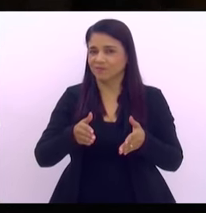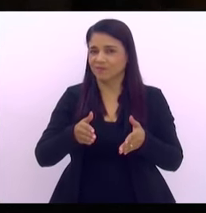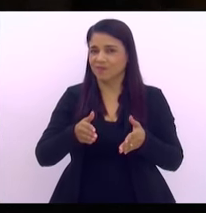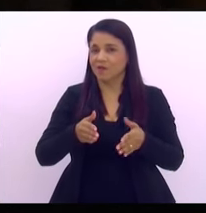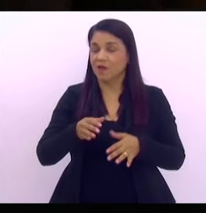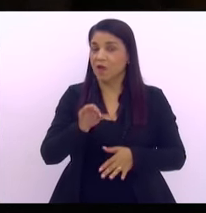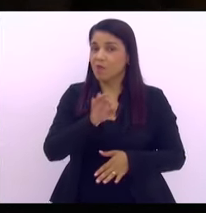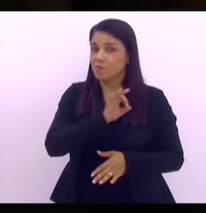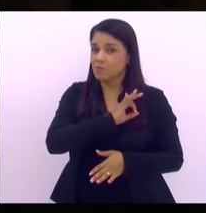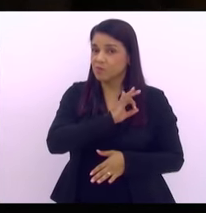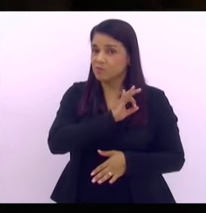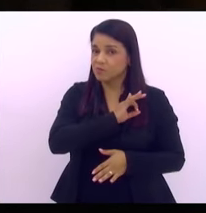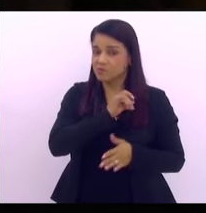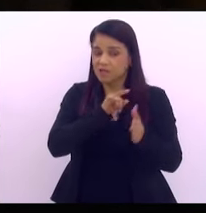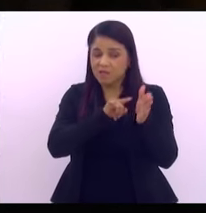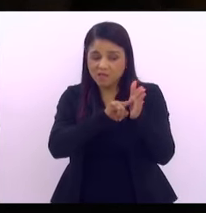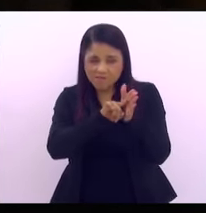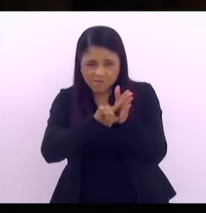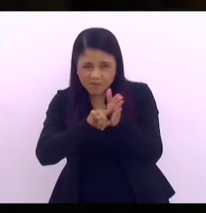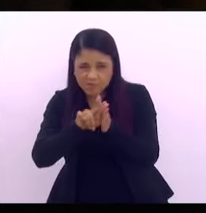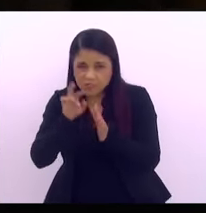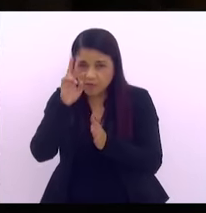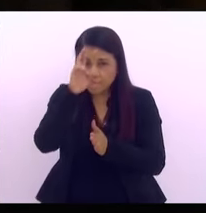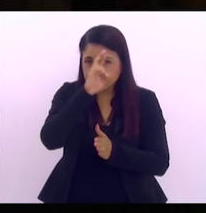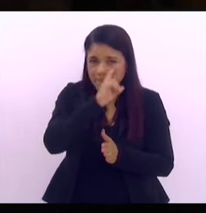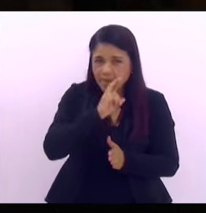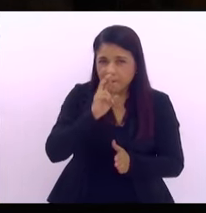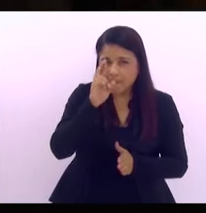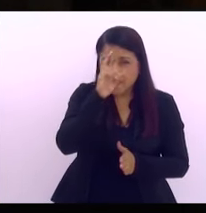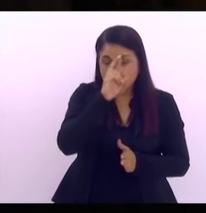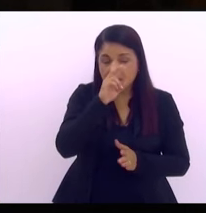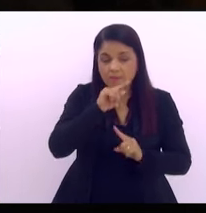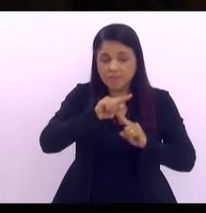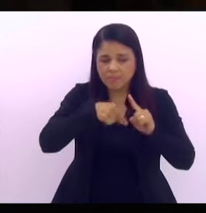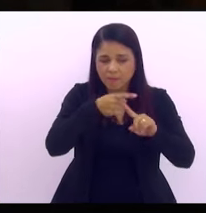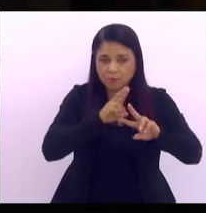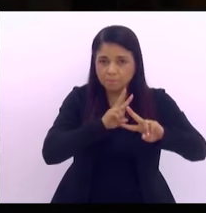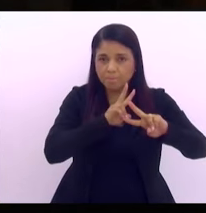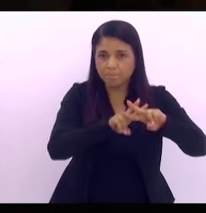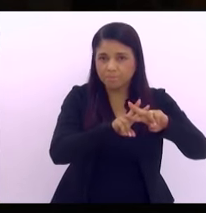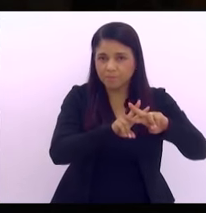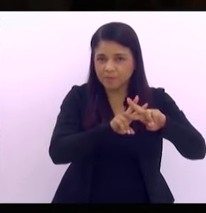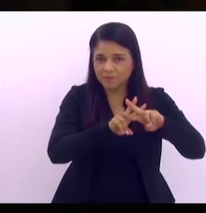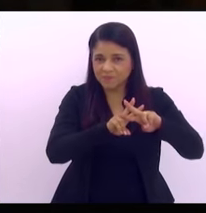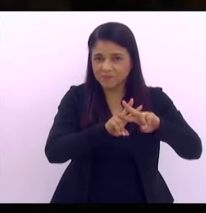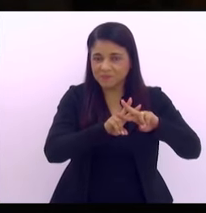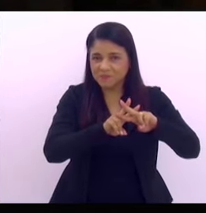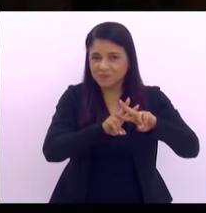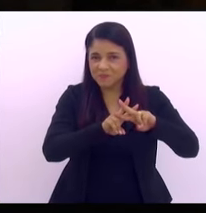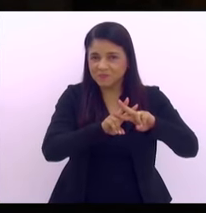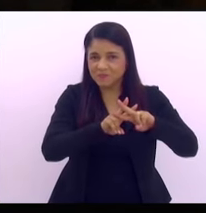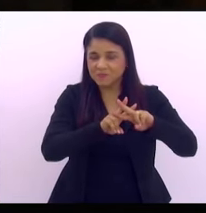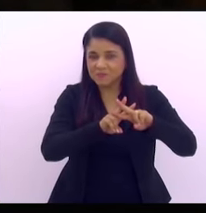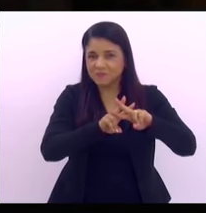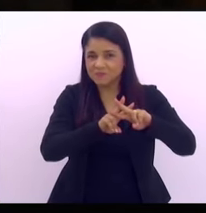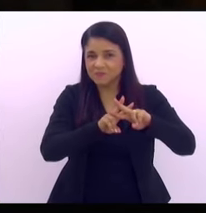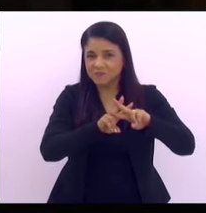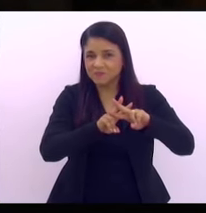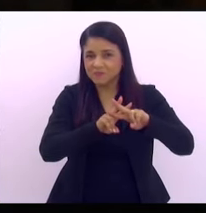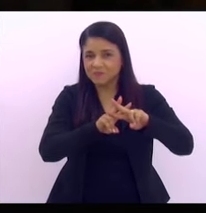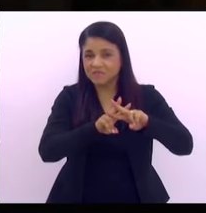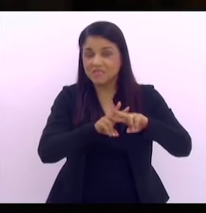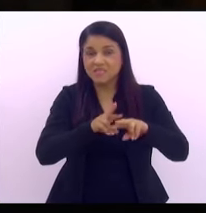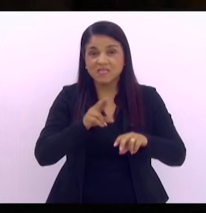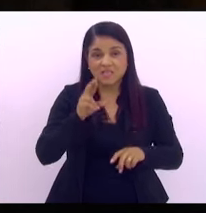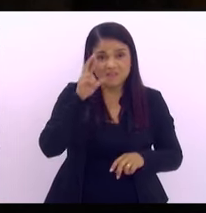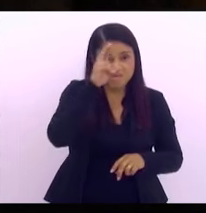investiga e depois de investigar, prende. Quem investiga e